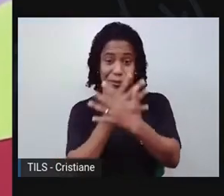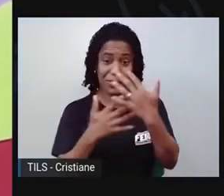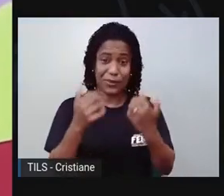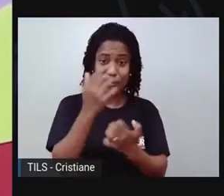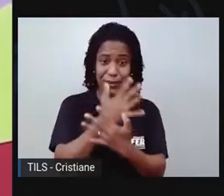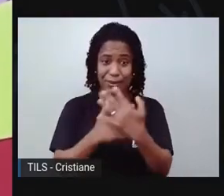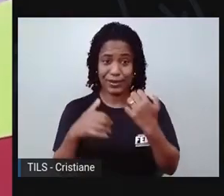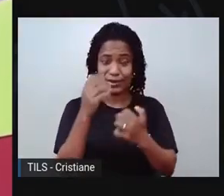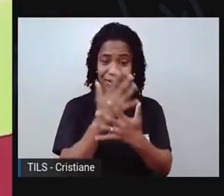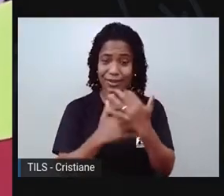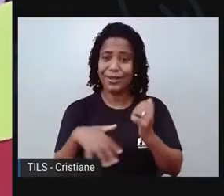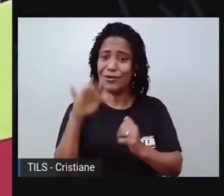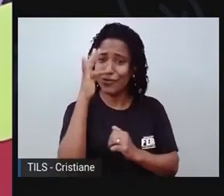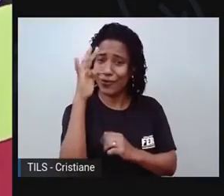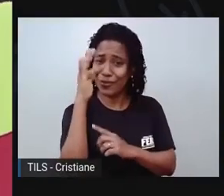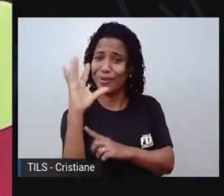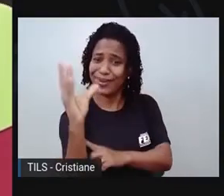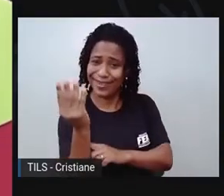algumas flores.